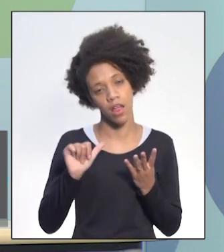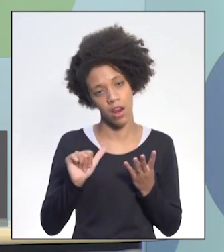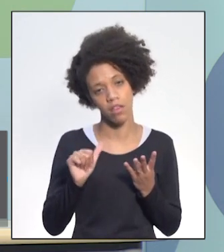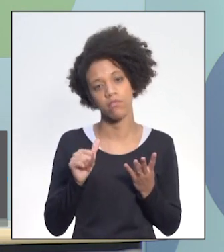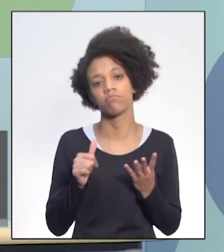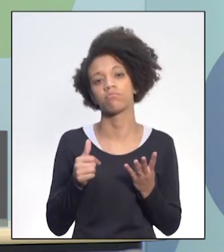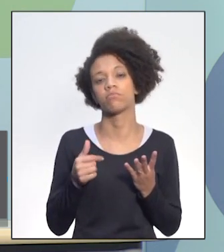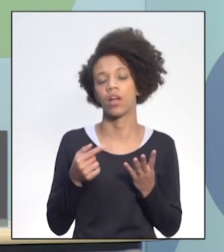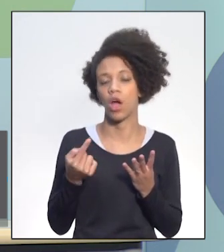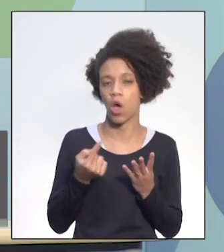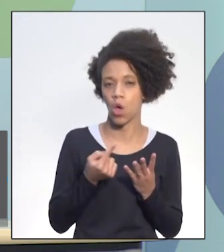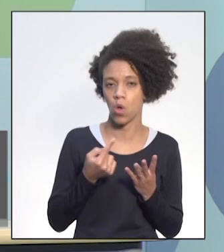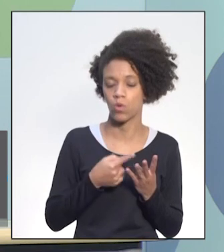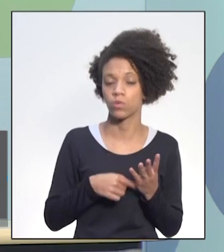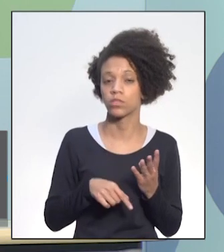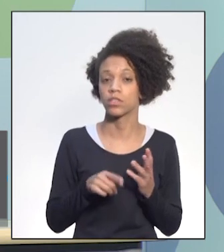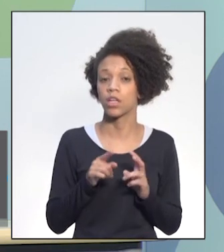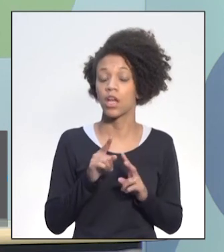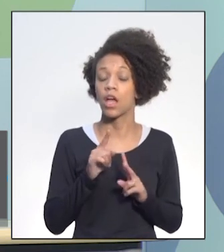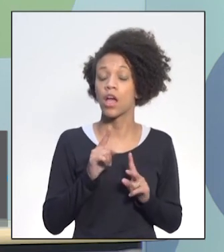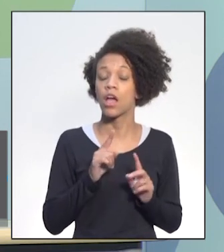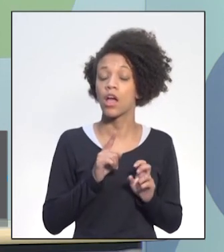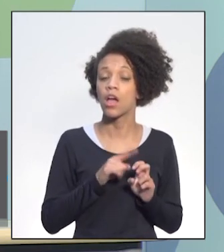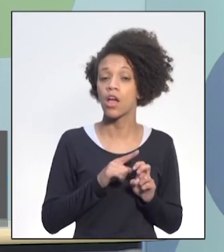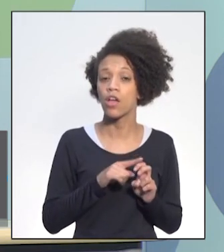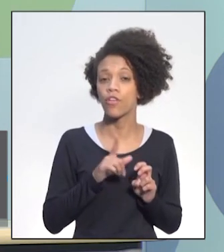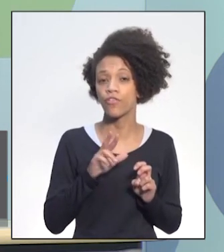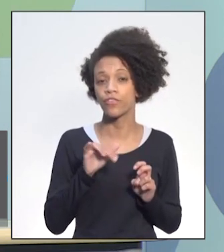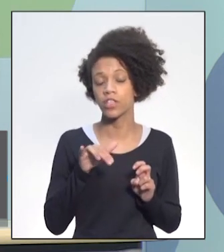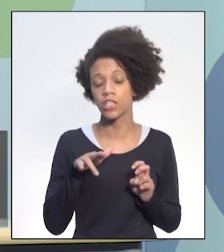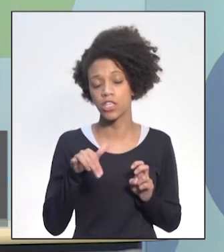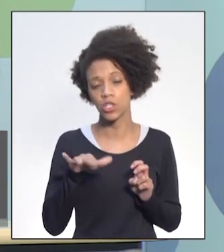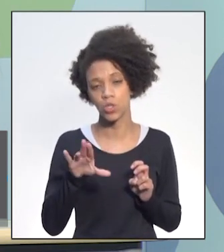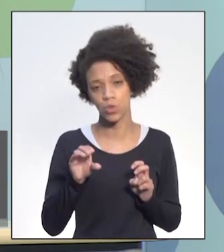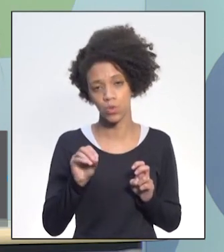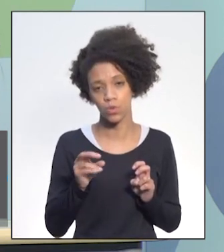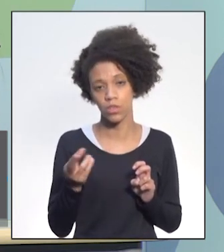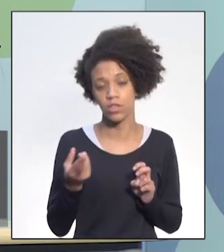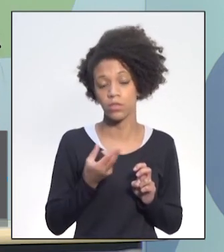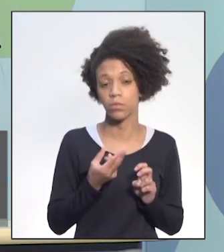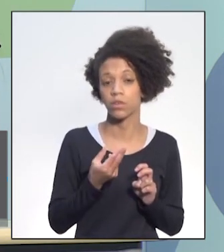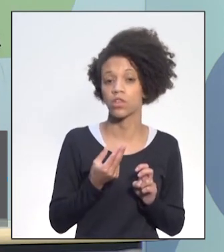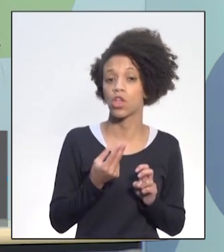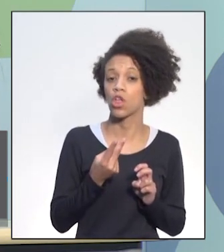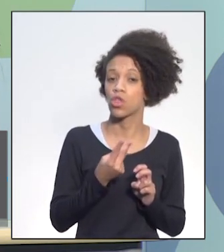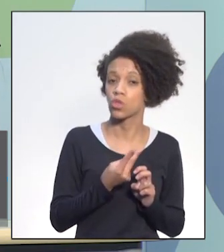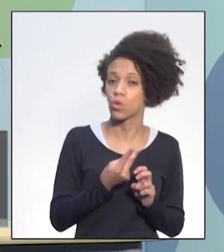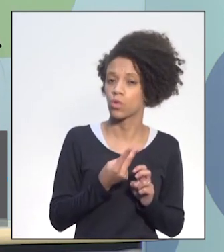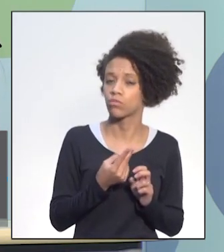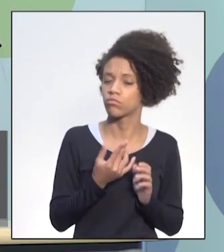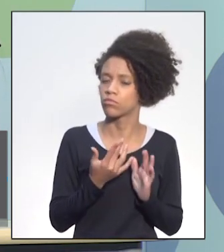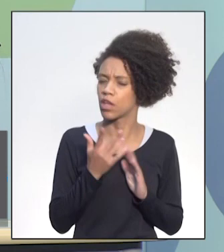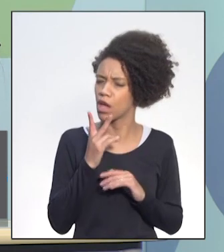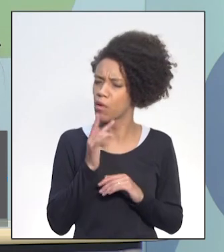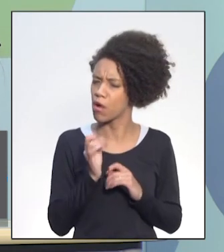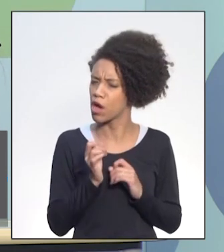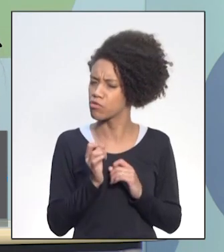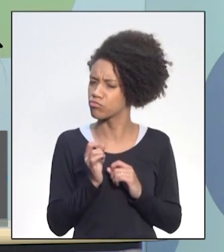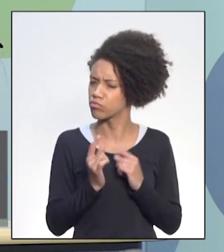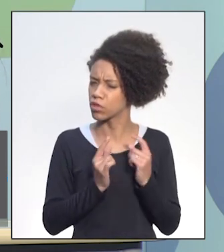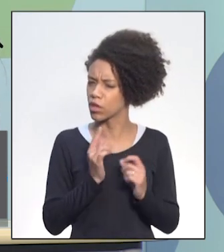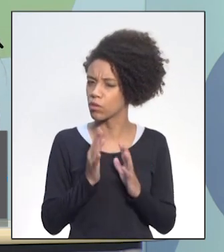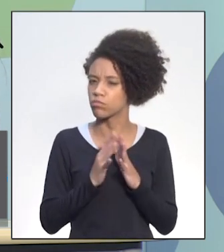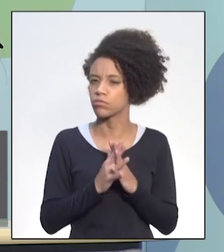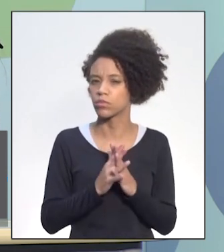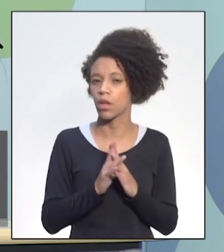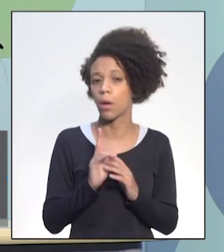respondeu 10, Vinícius 2, letra E, e o Alisson e o Guilherme responderam 3. Eu acho que alguns aqui confundiram o